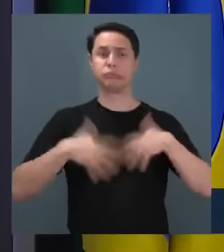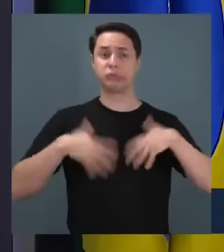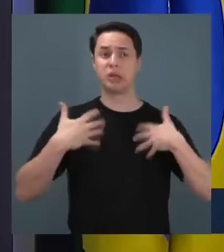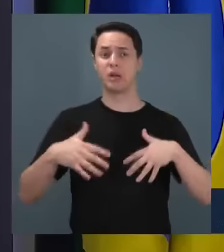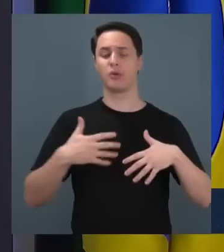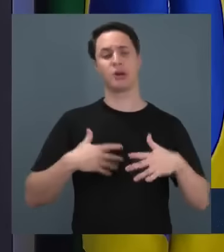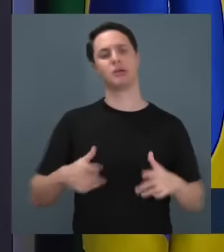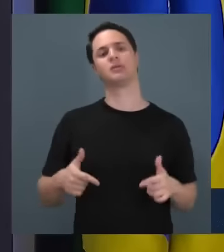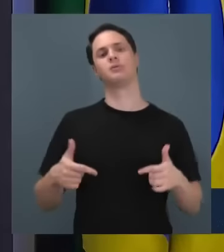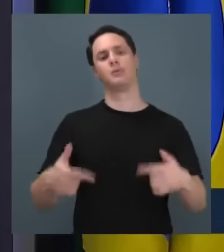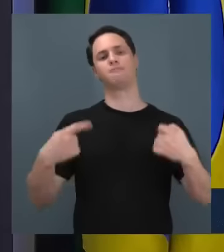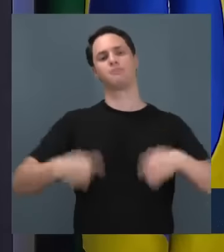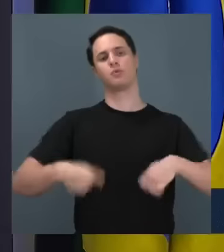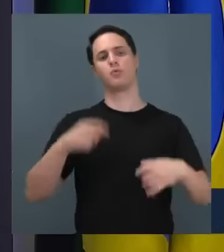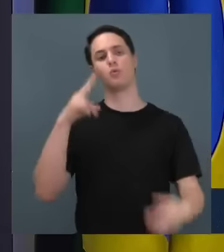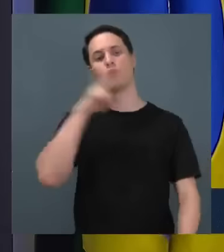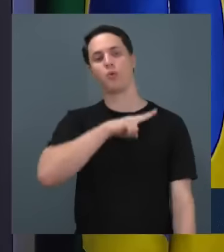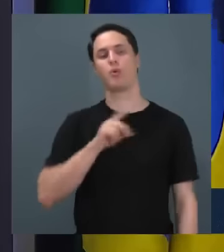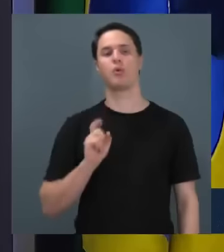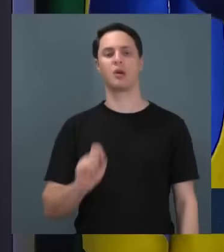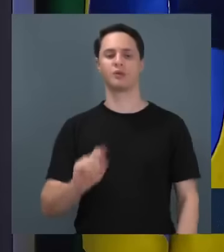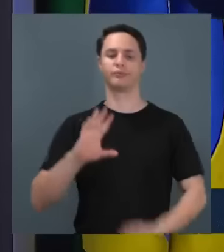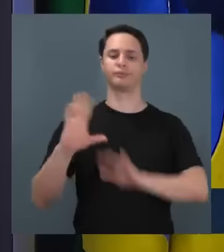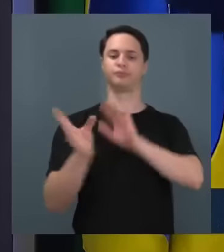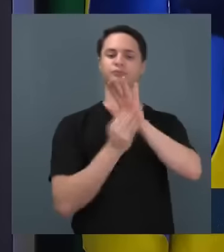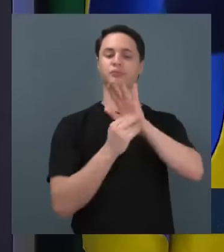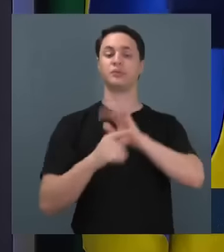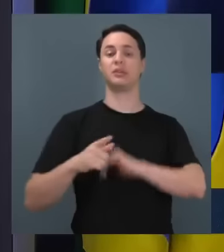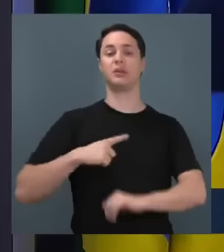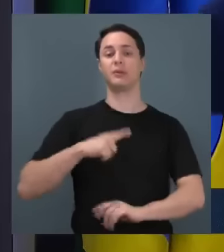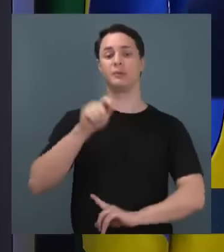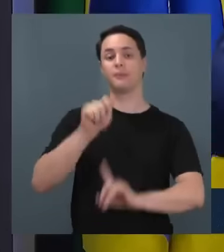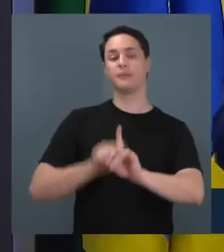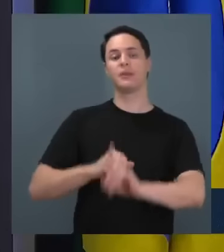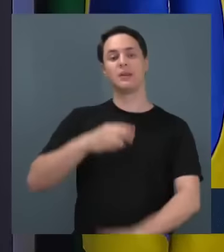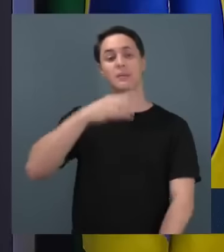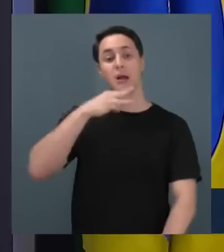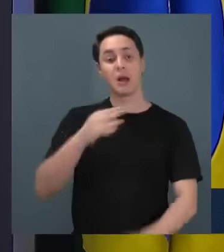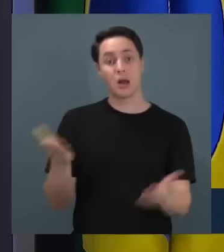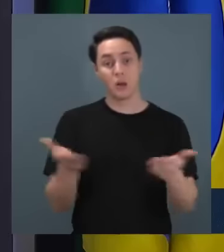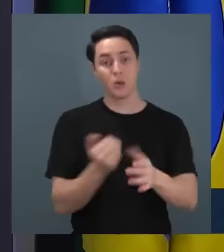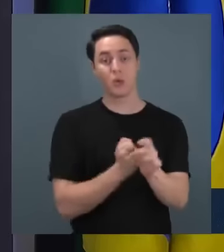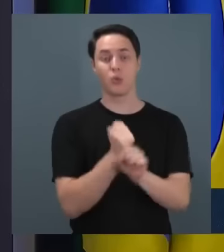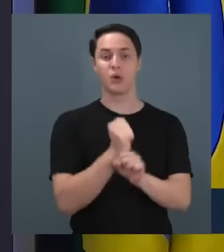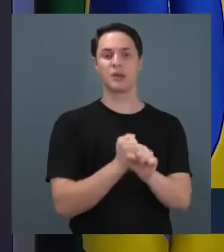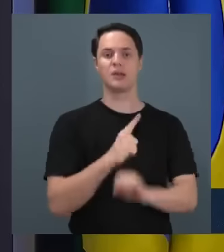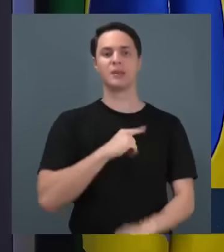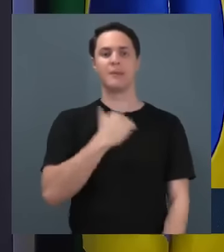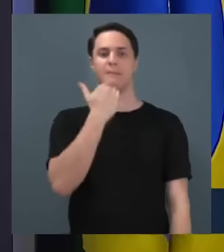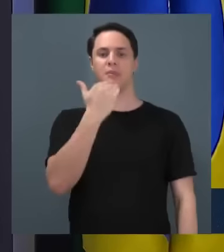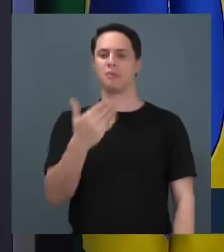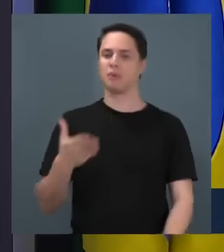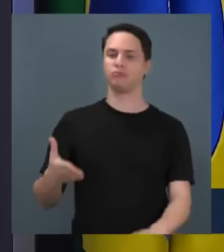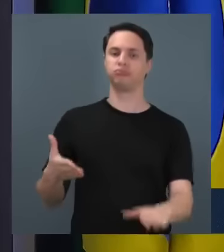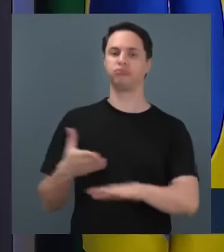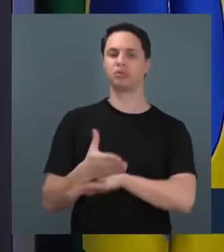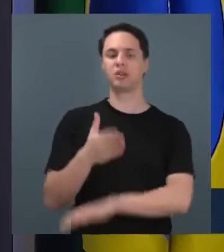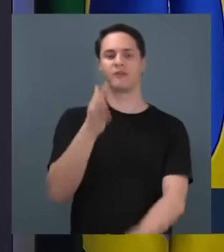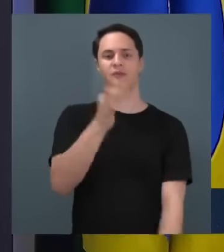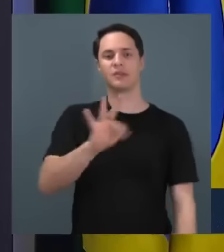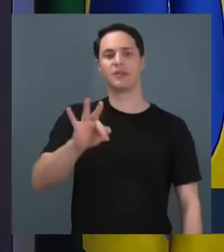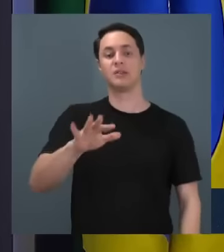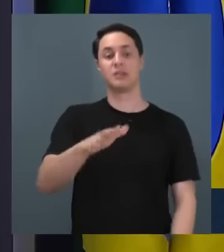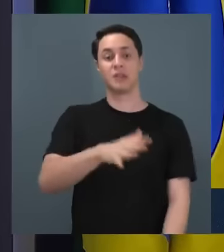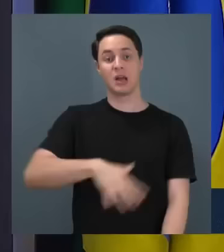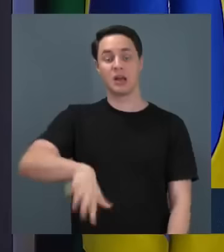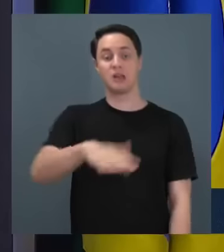atitude necessária e urgente. Protocolei lá em março desse ano um pedido de intervenção federal na segurança